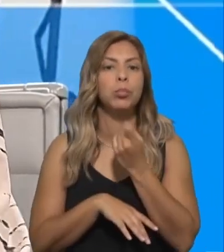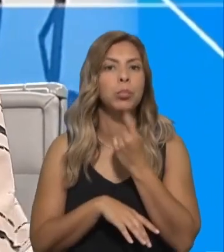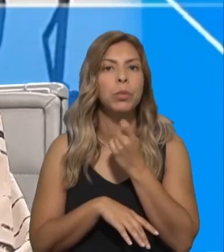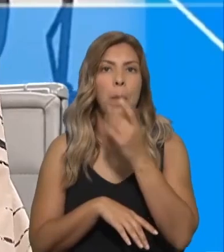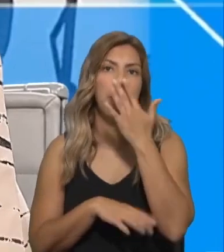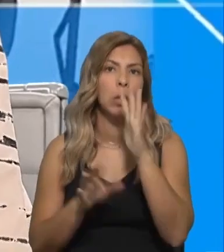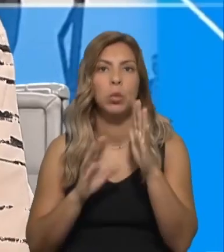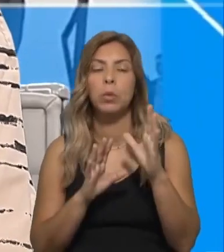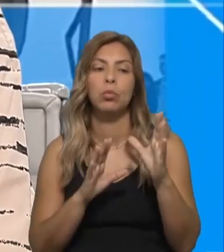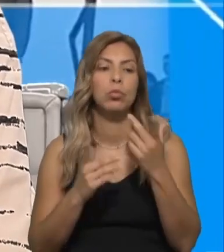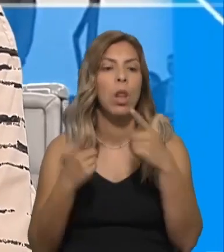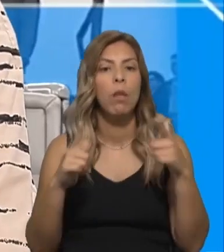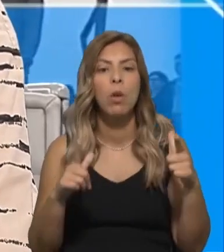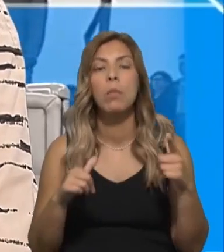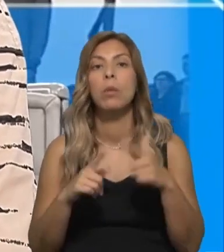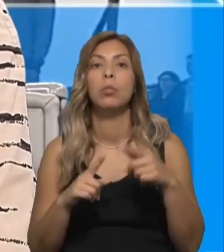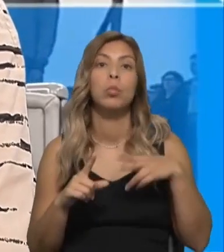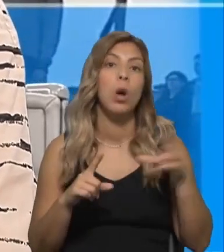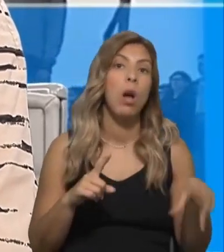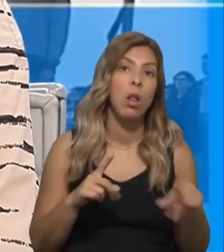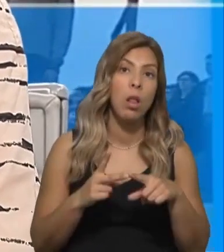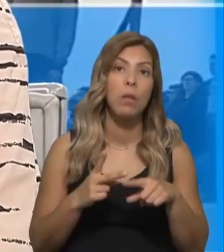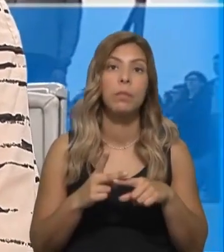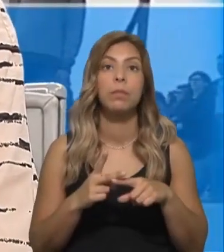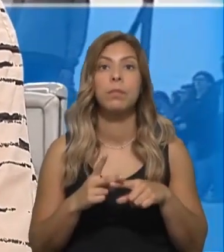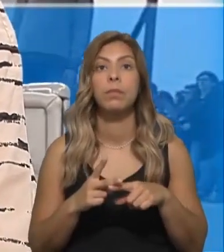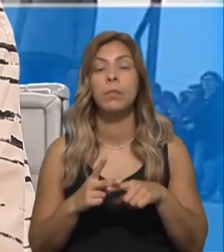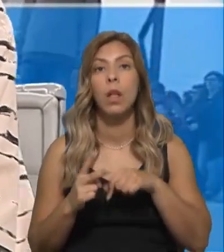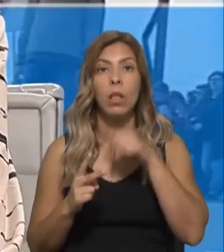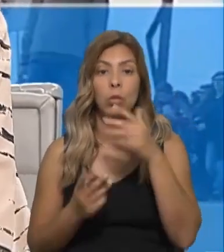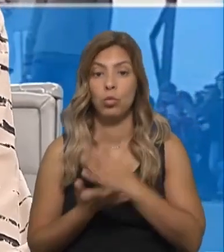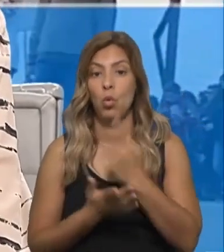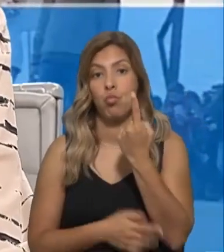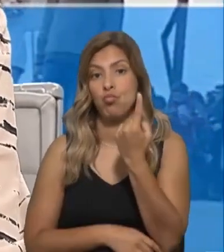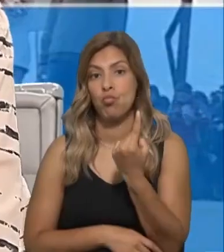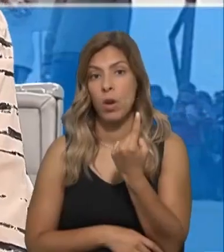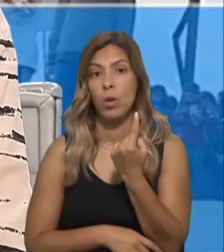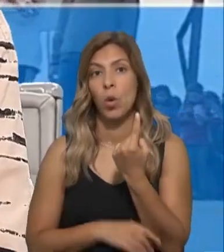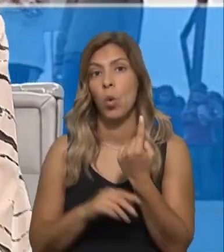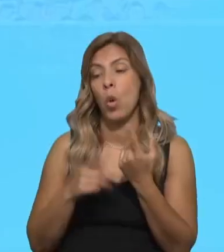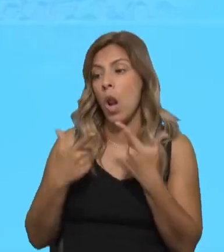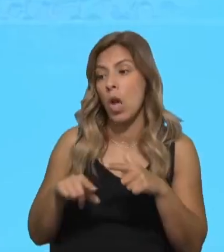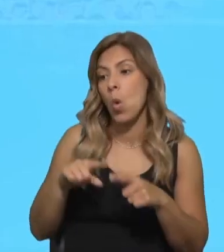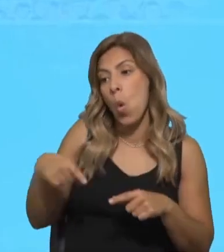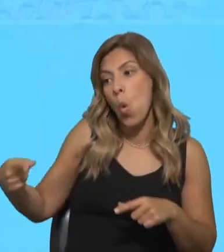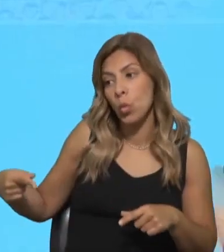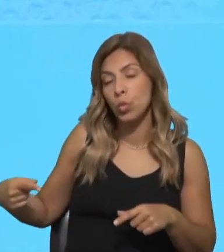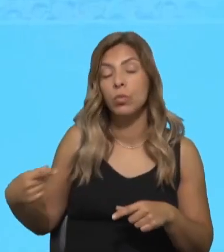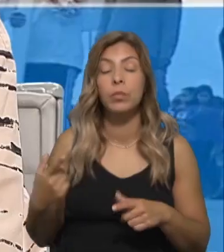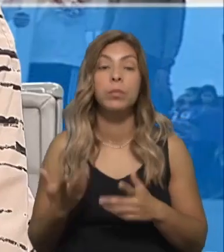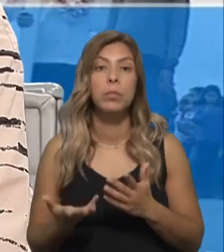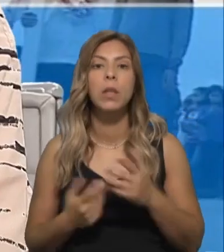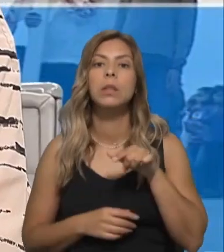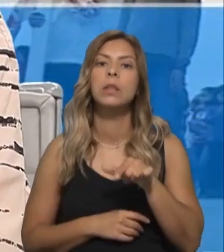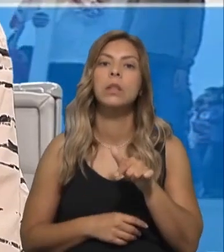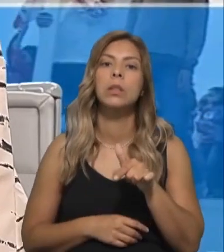ou menos universos linguísticos. Portugal, nestes contextos, sou eu, portanto vou para as outras línguas, as que sobram. Okay. Portanto, no sorteio